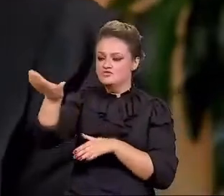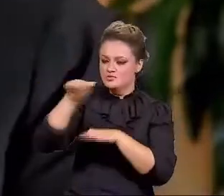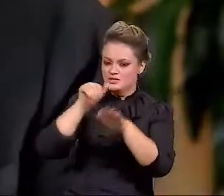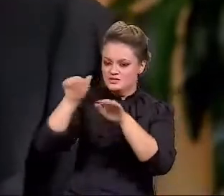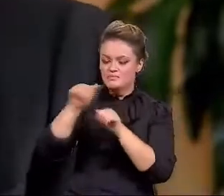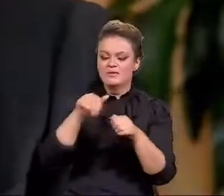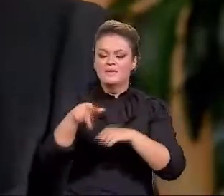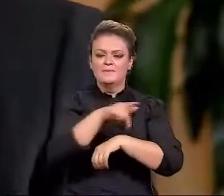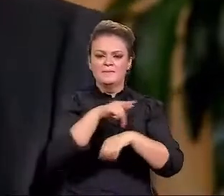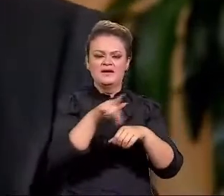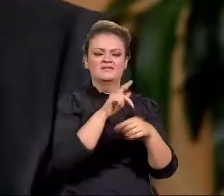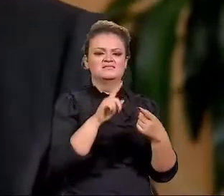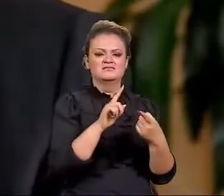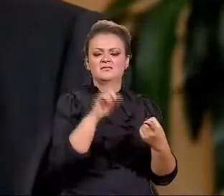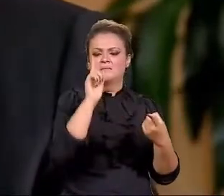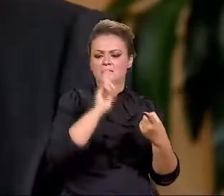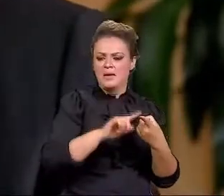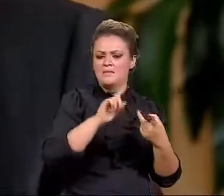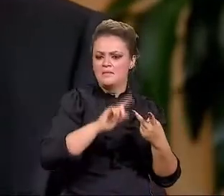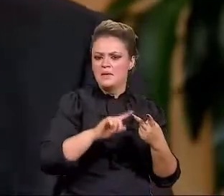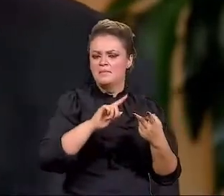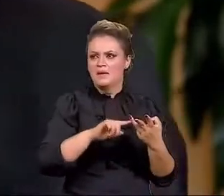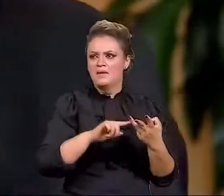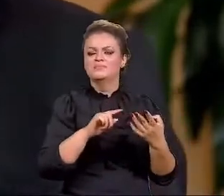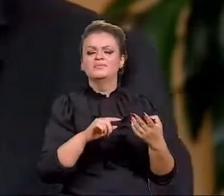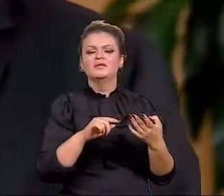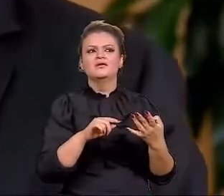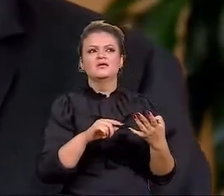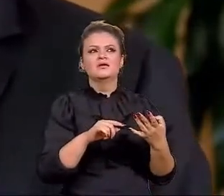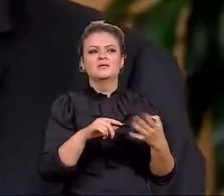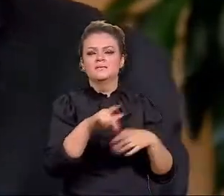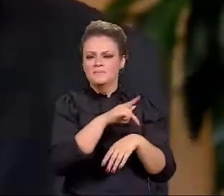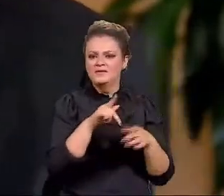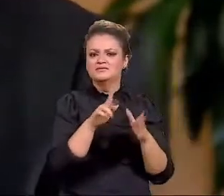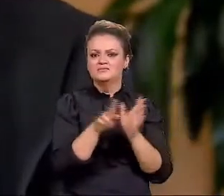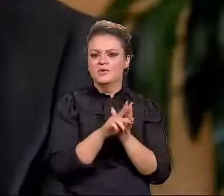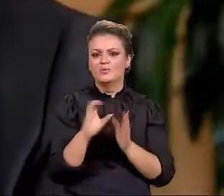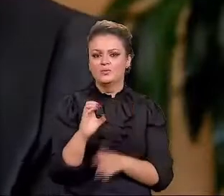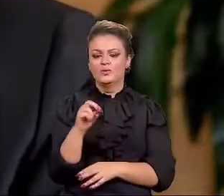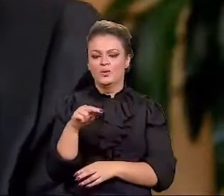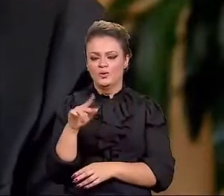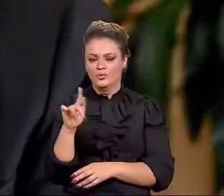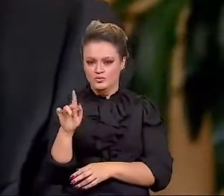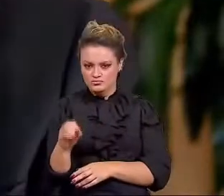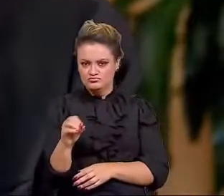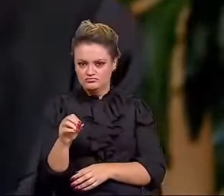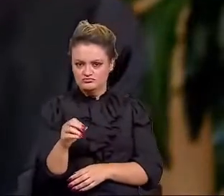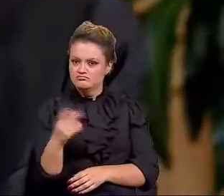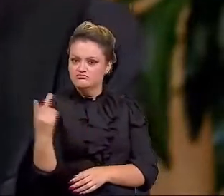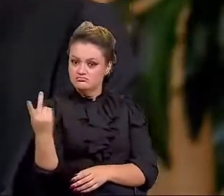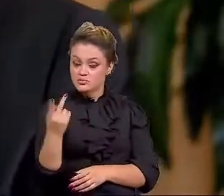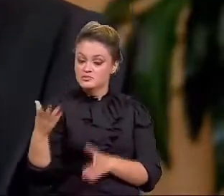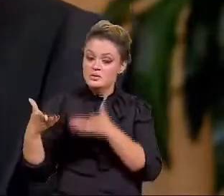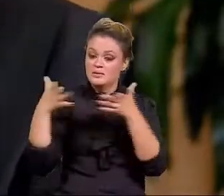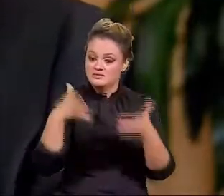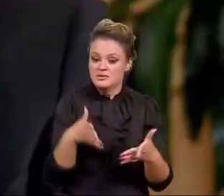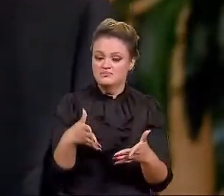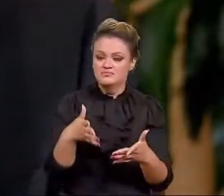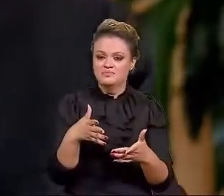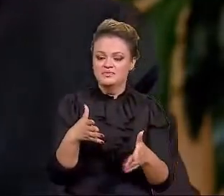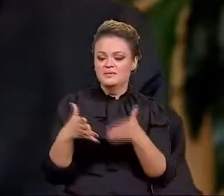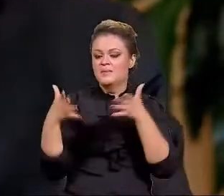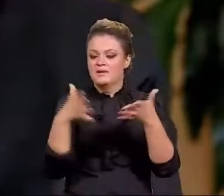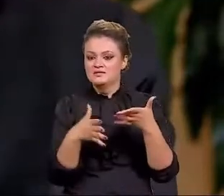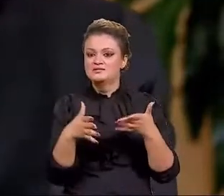floresta, e convidei os dois países congos, sabe, para participar, para que a gente tome uma decisão conjunta